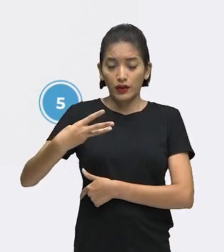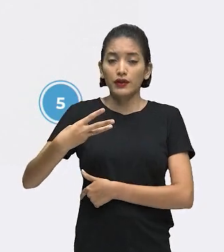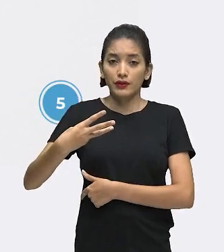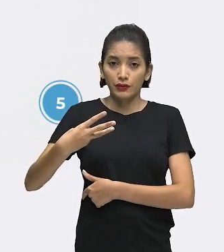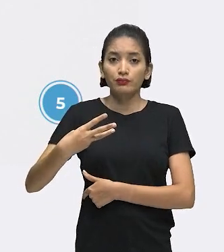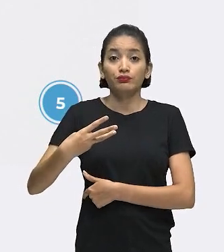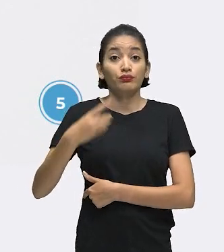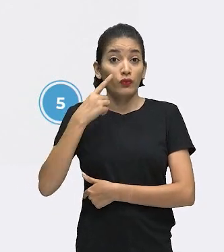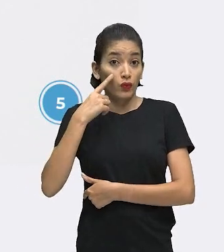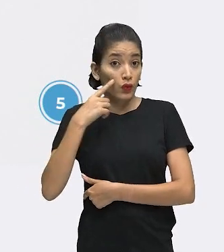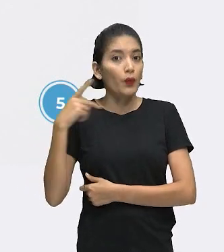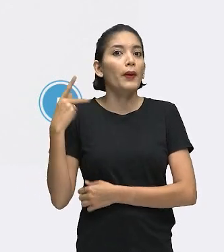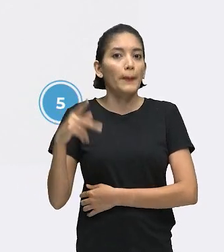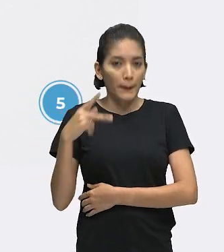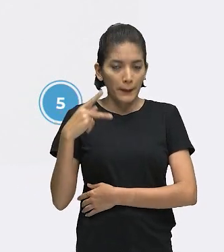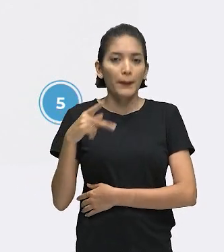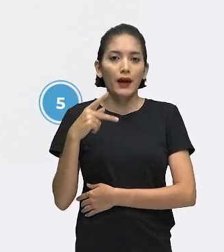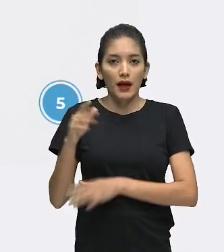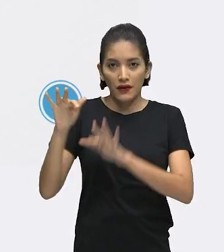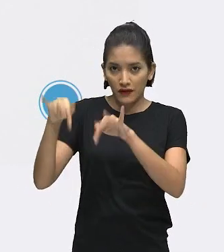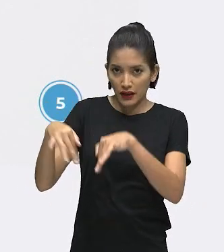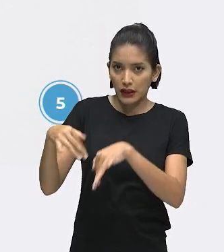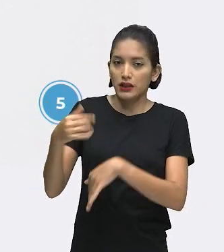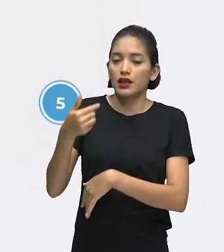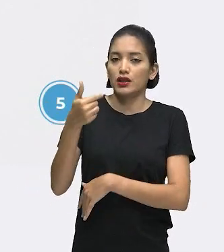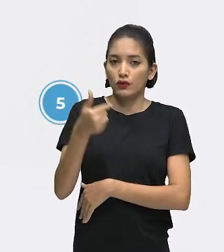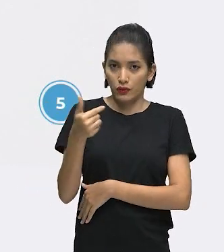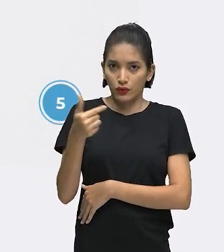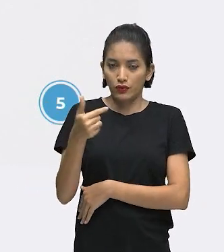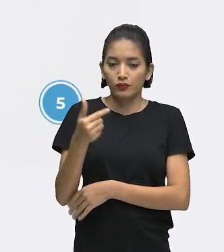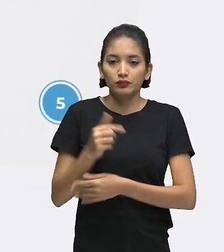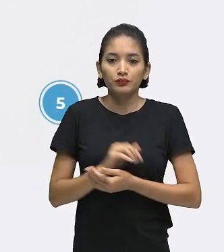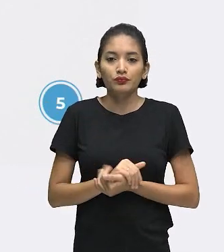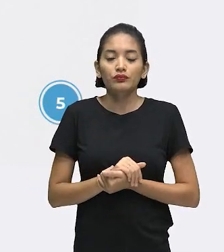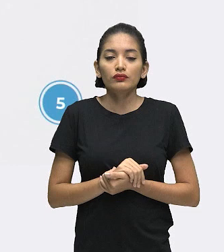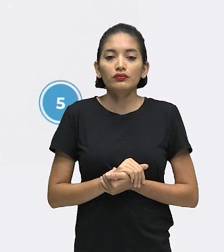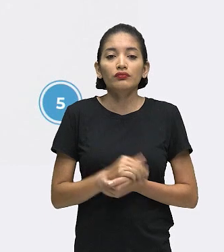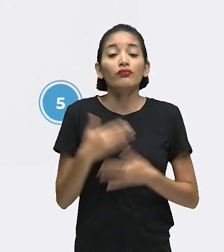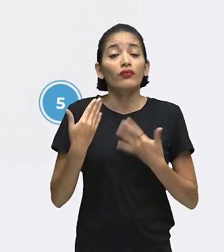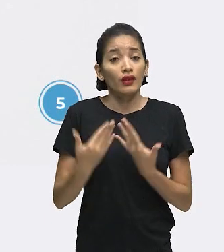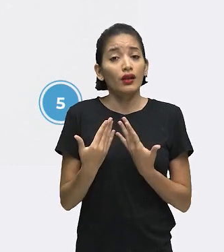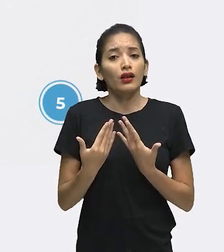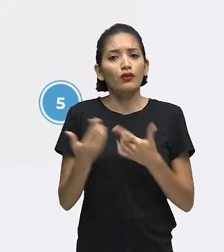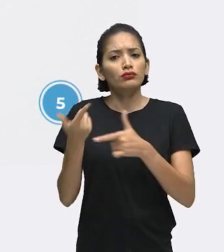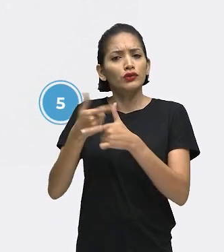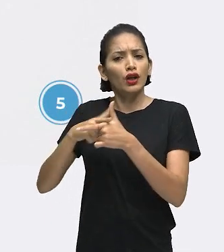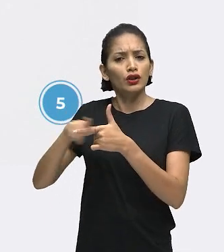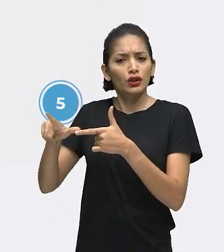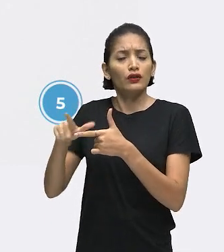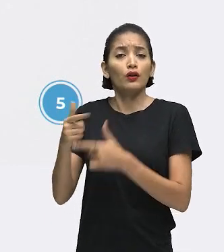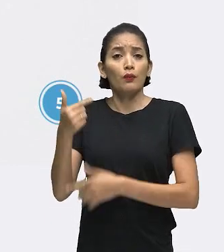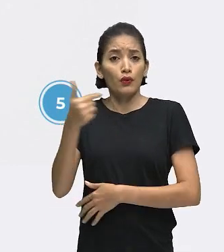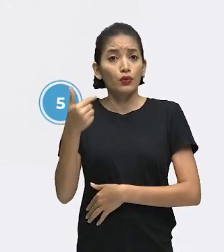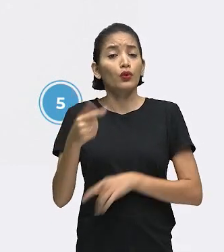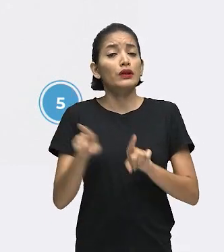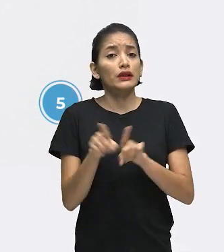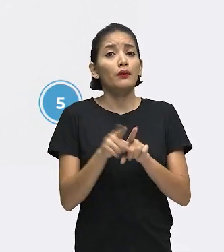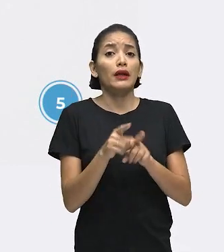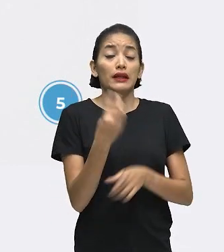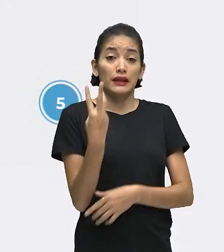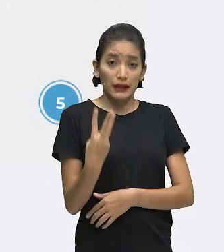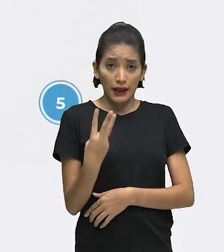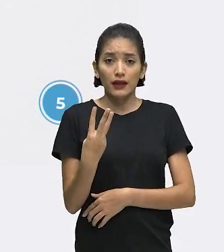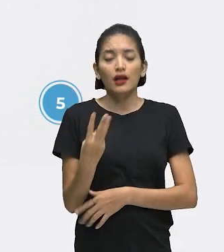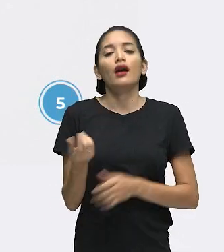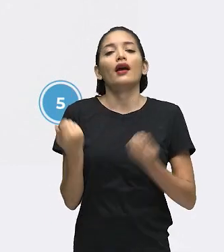ele é par, termina em 2. Então, como ele é divisível por 2 e por 3, significa que ele vai